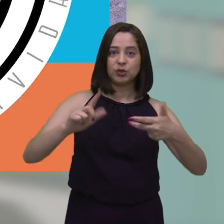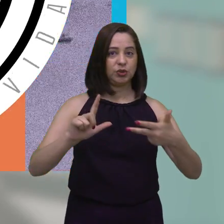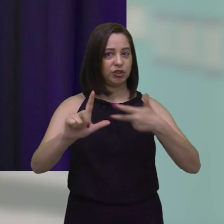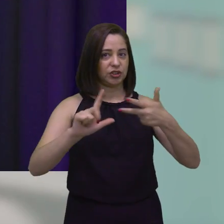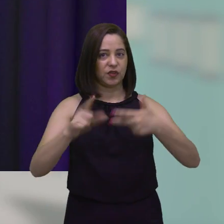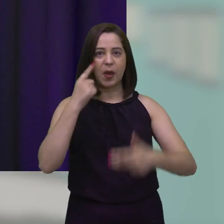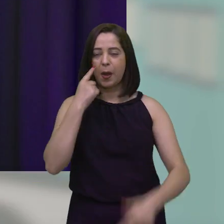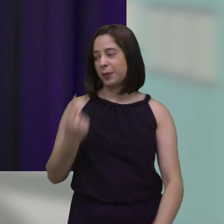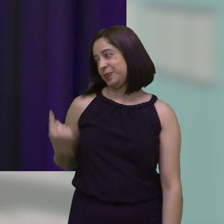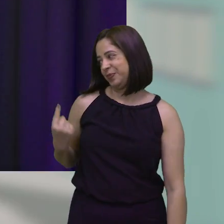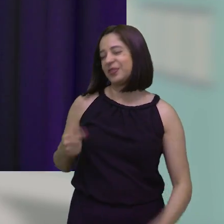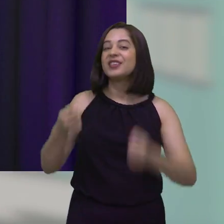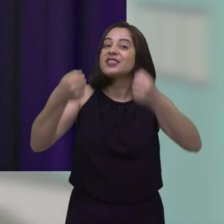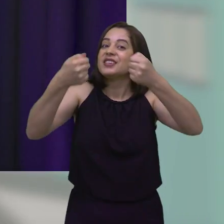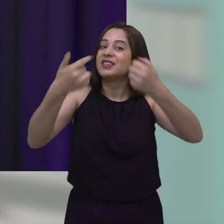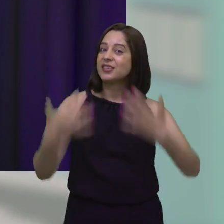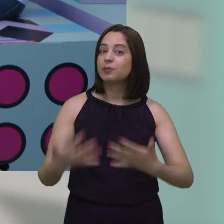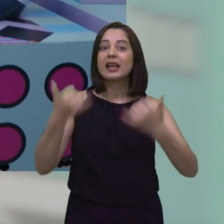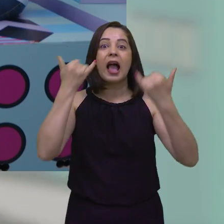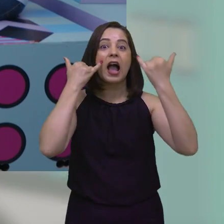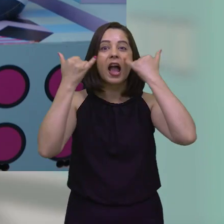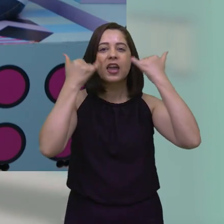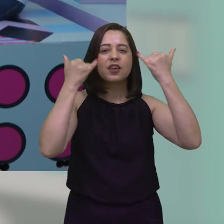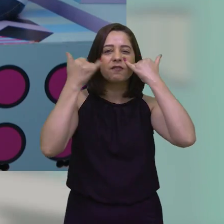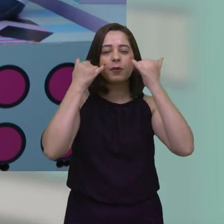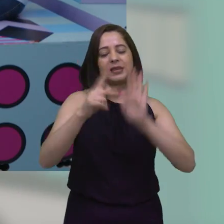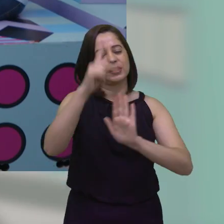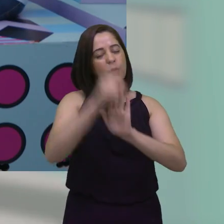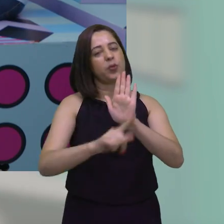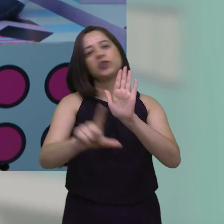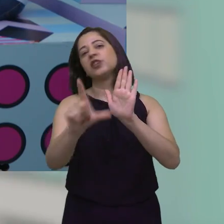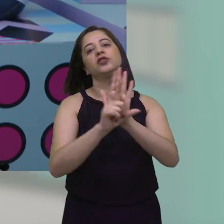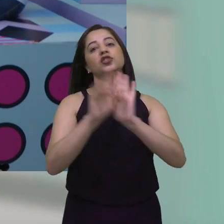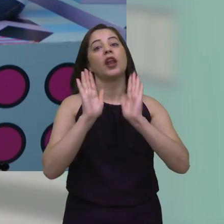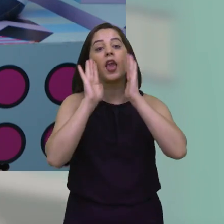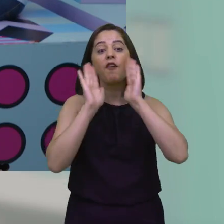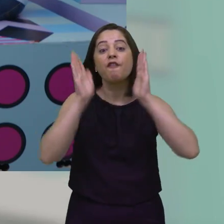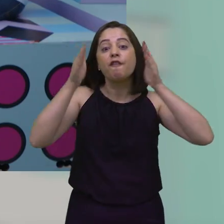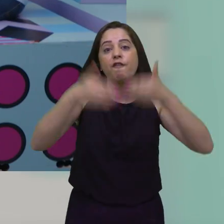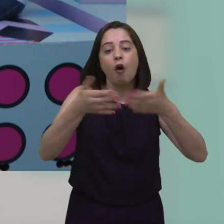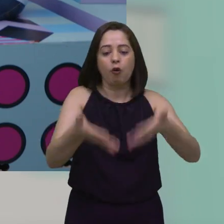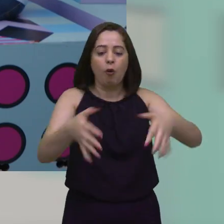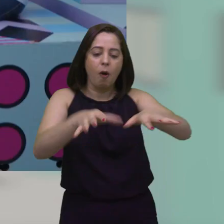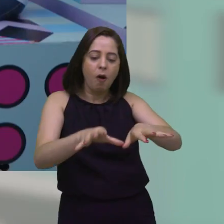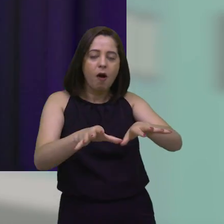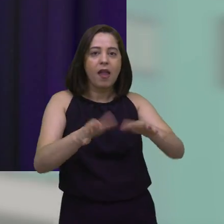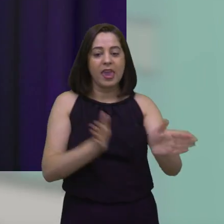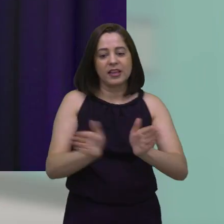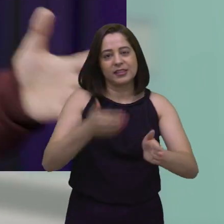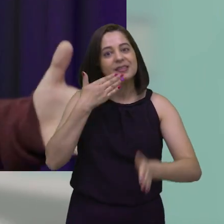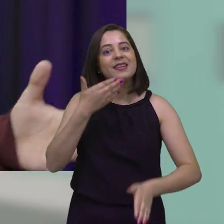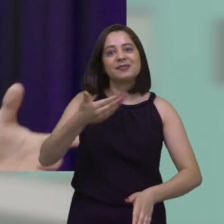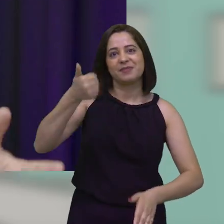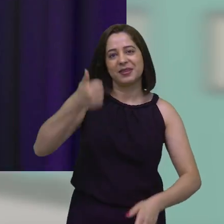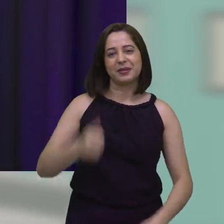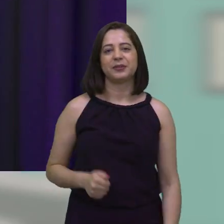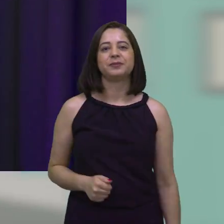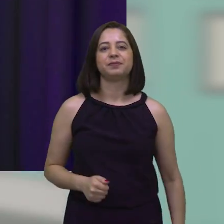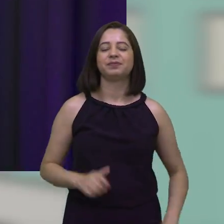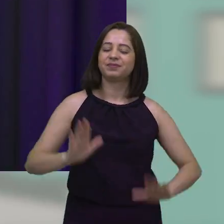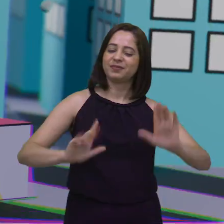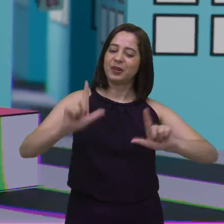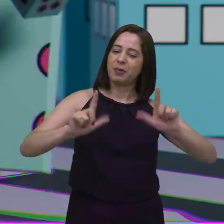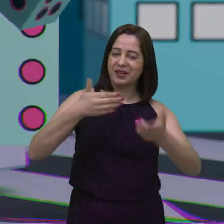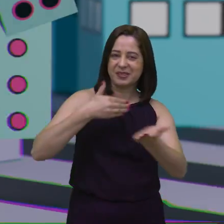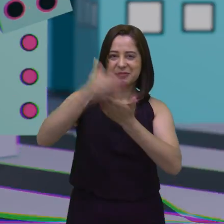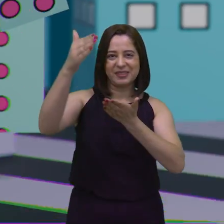Legislativa com o Lucas Guerra, que vai trazer as últimas novidades sobre projetos de lei que visam melhorar a inclusão e a acessibilidade em São José.